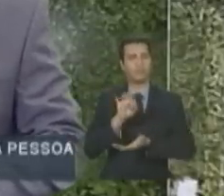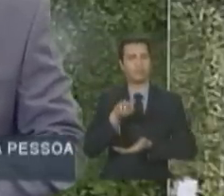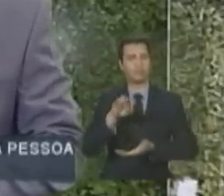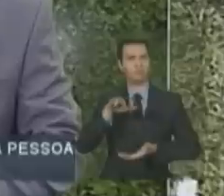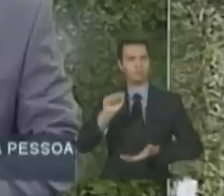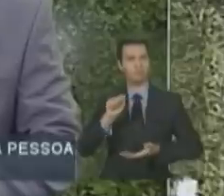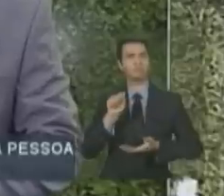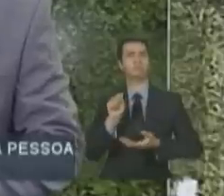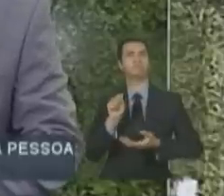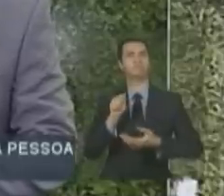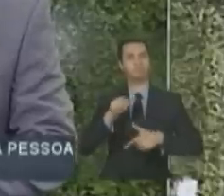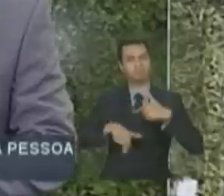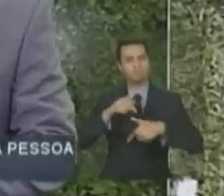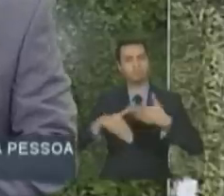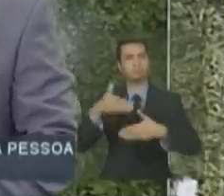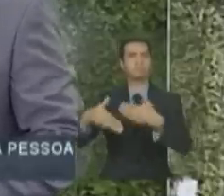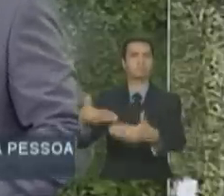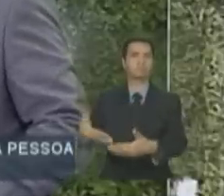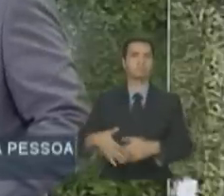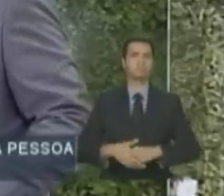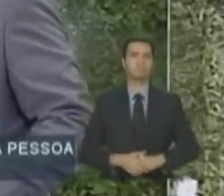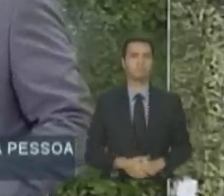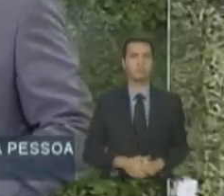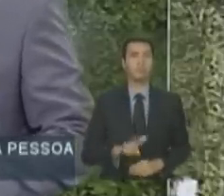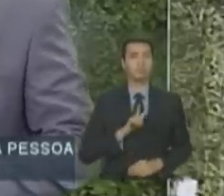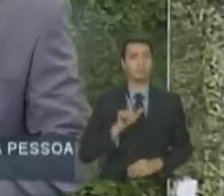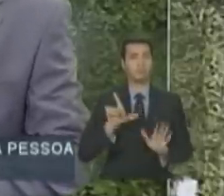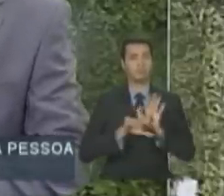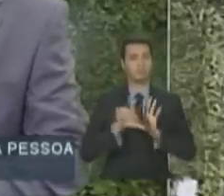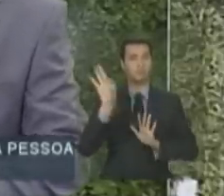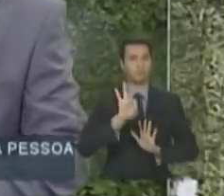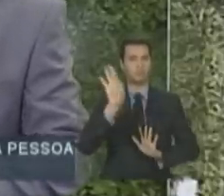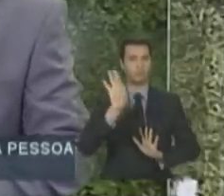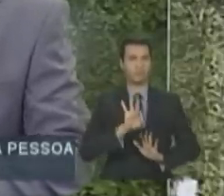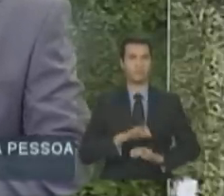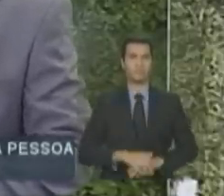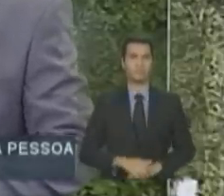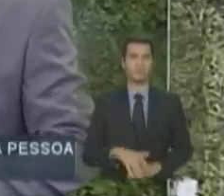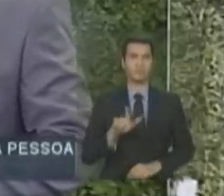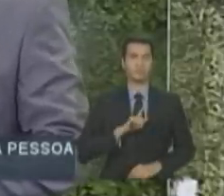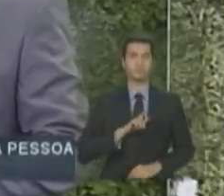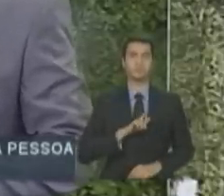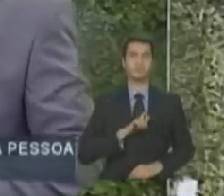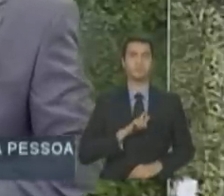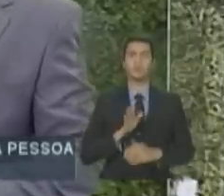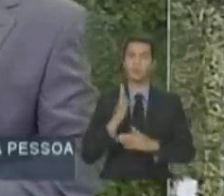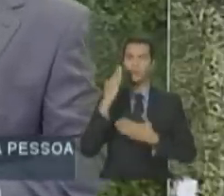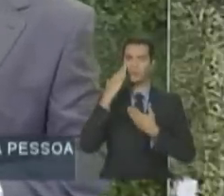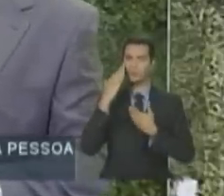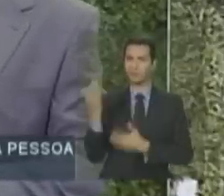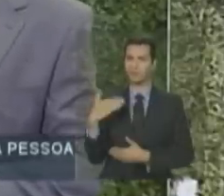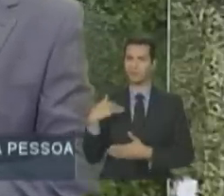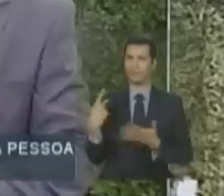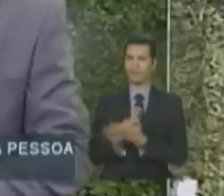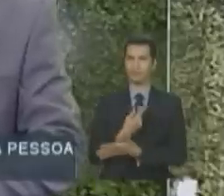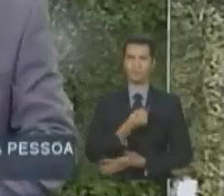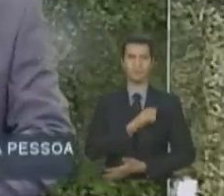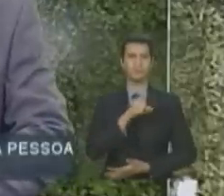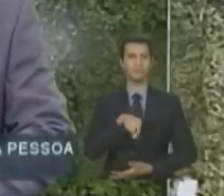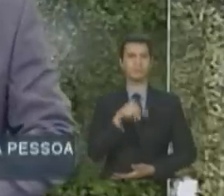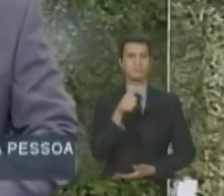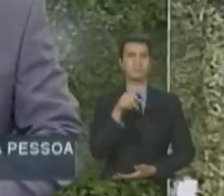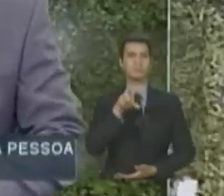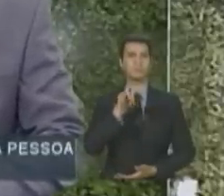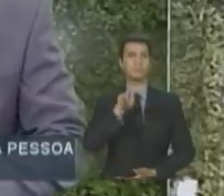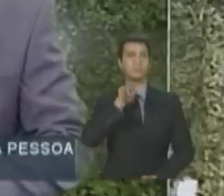cotas. Inclusão, 150 mil, muito bem, muito obrigado, acho que eu errei aqui, 150 mil, muito